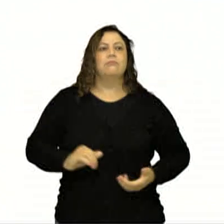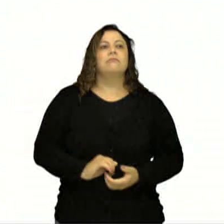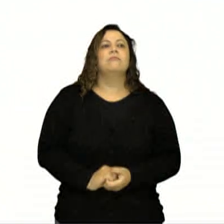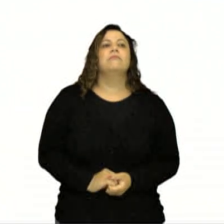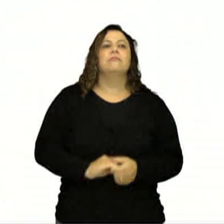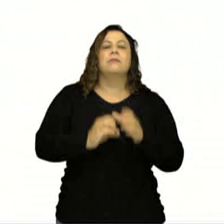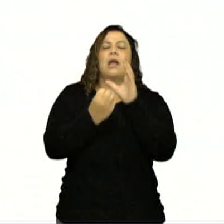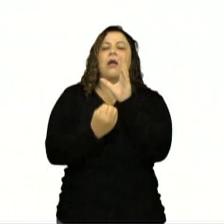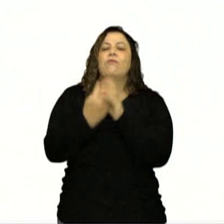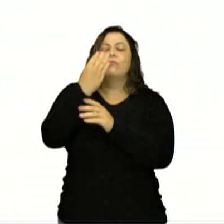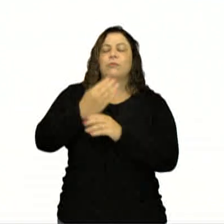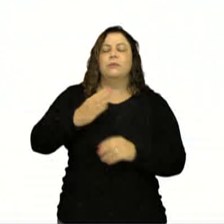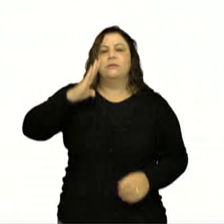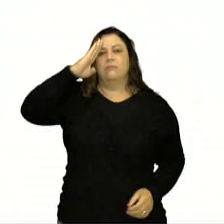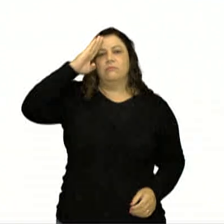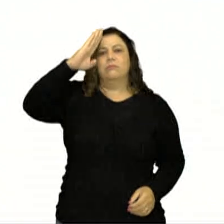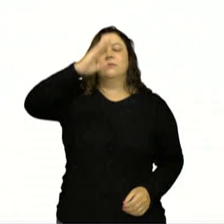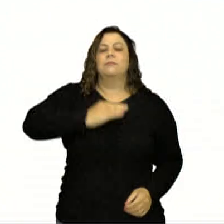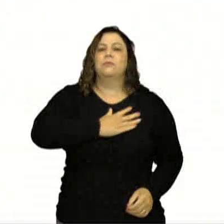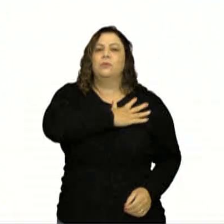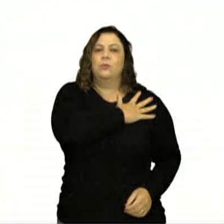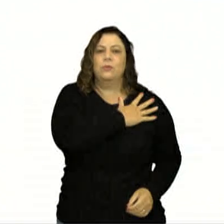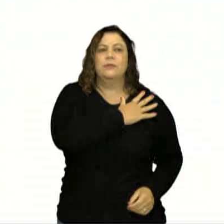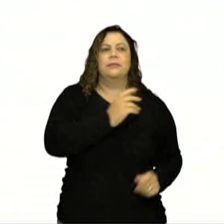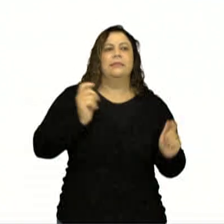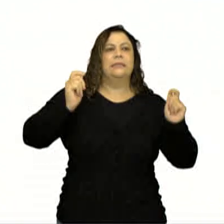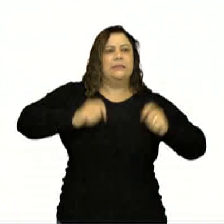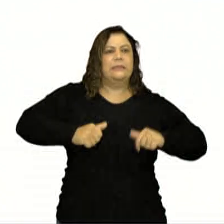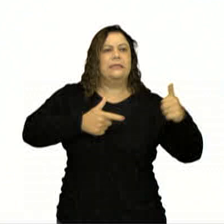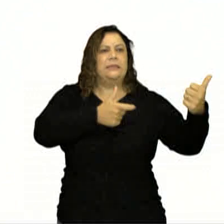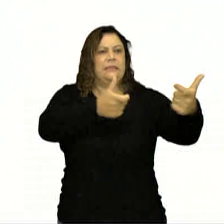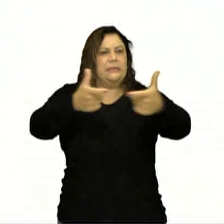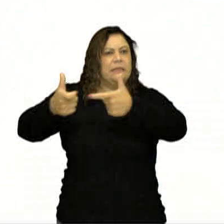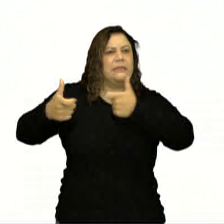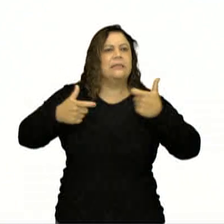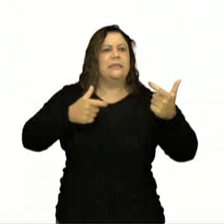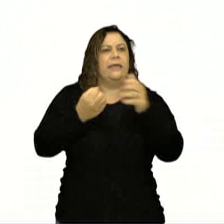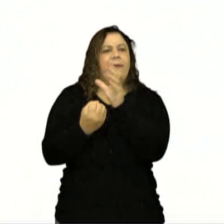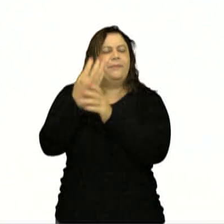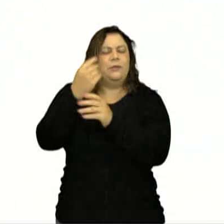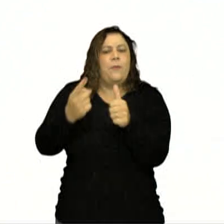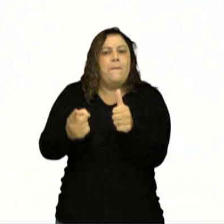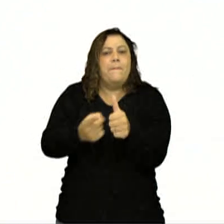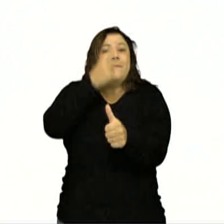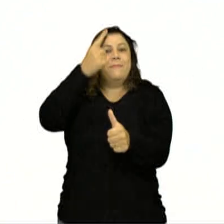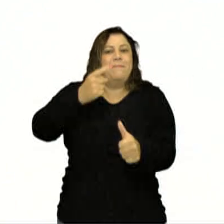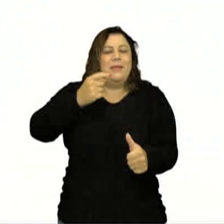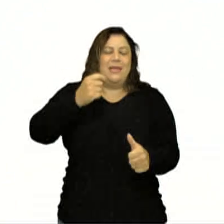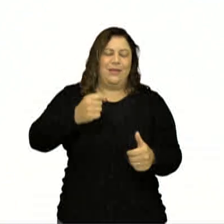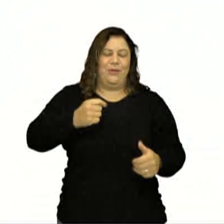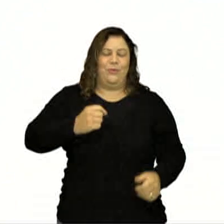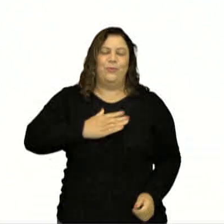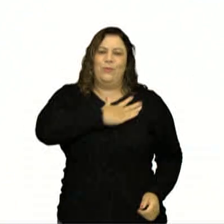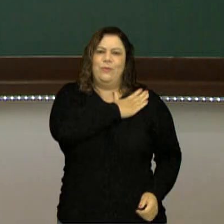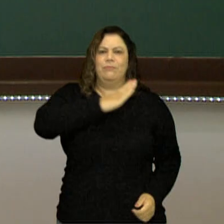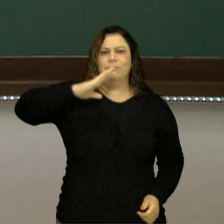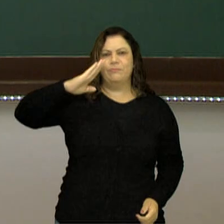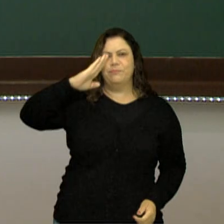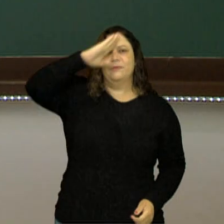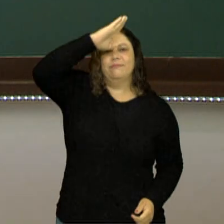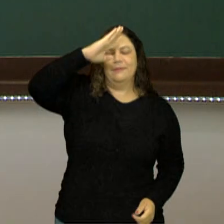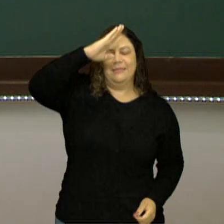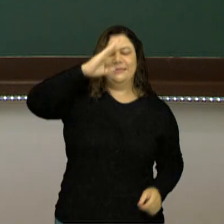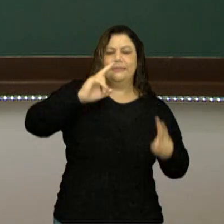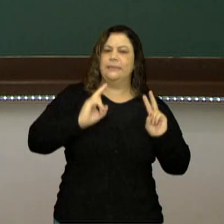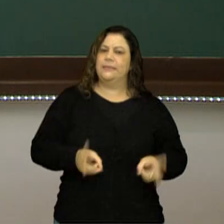A formação do exército. A guerra precipitou a criação dos primeiros exércitos permanentes, porque como a gente viu, o exército